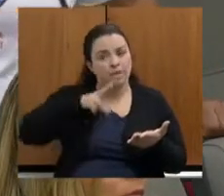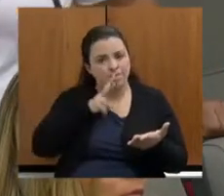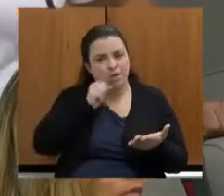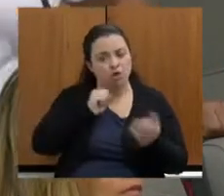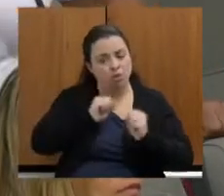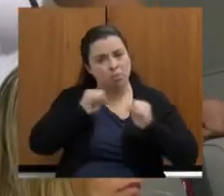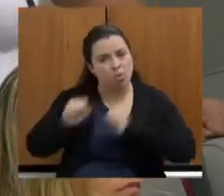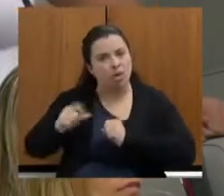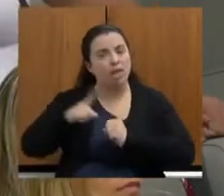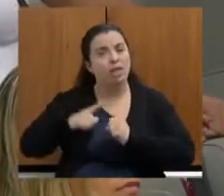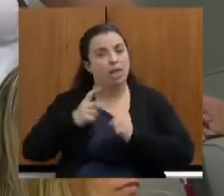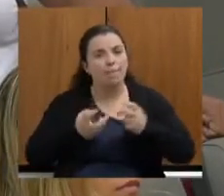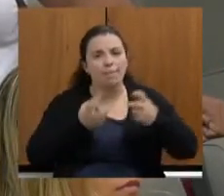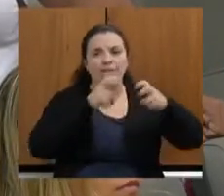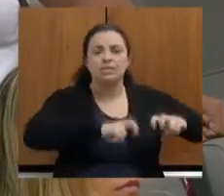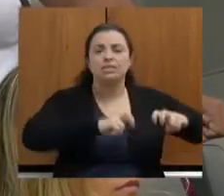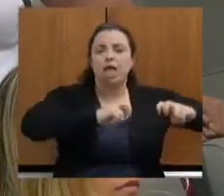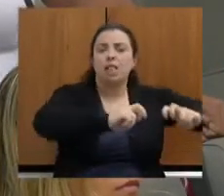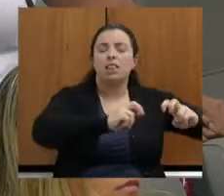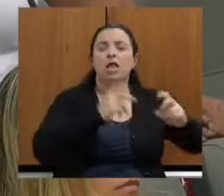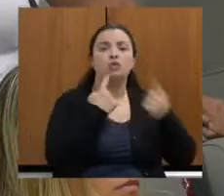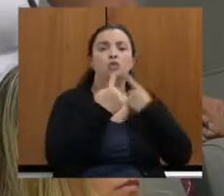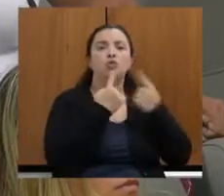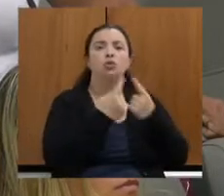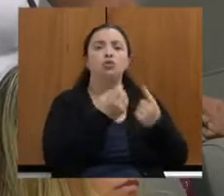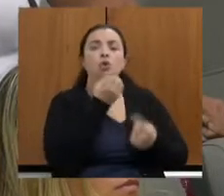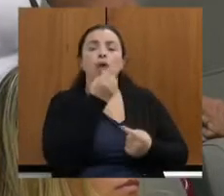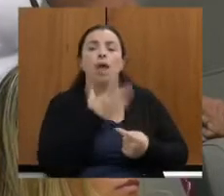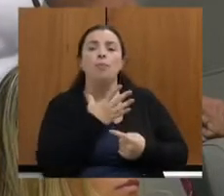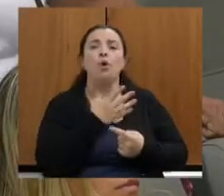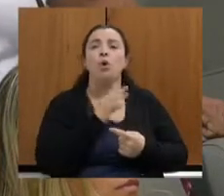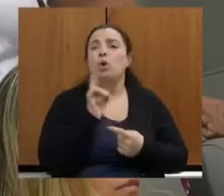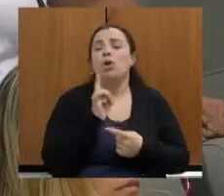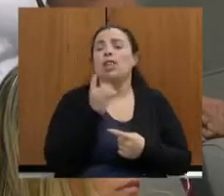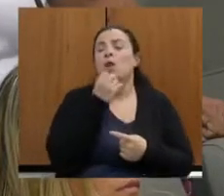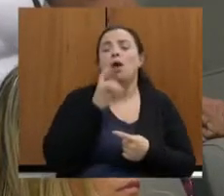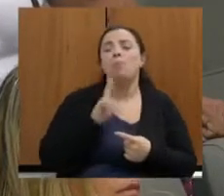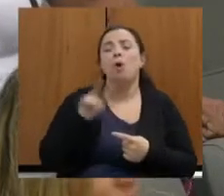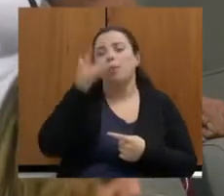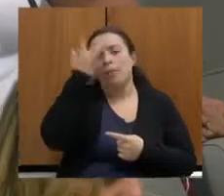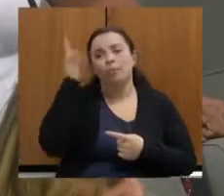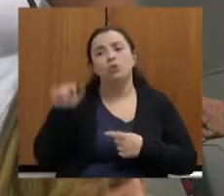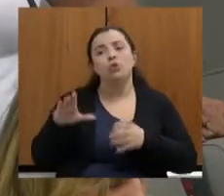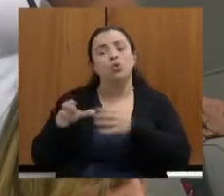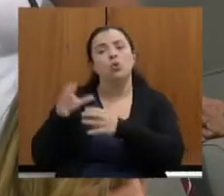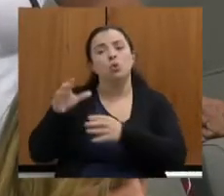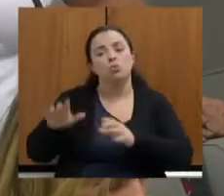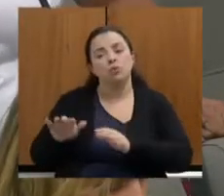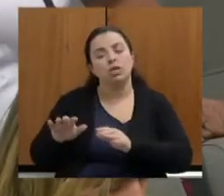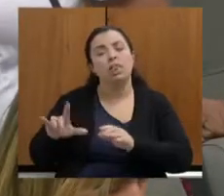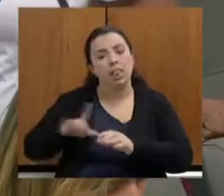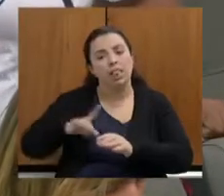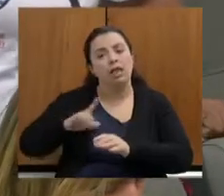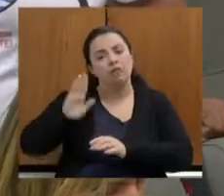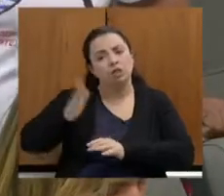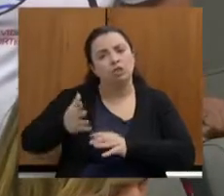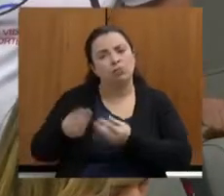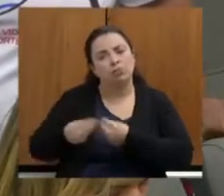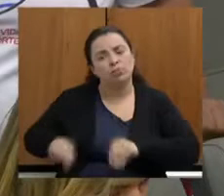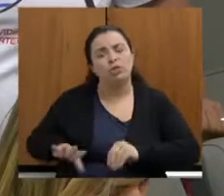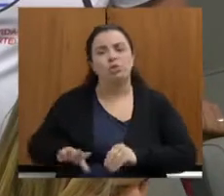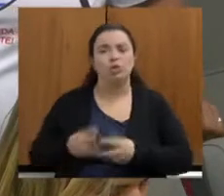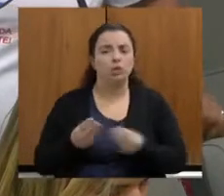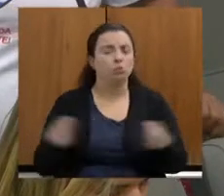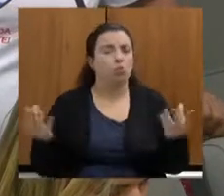e discutir o que é bom ou não pô tingido Ah e outra coisa que eu quero teclar a de